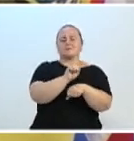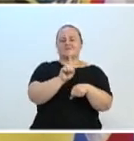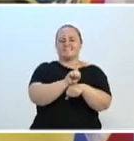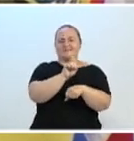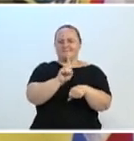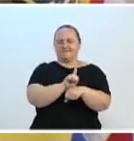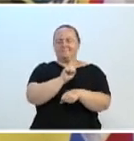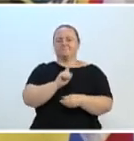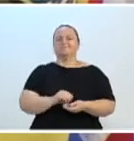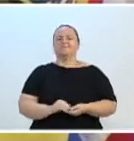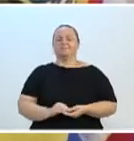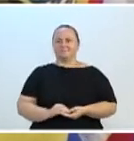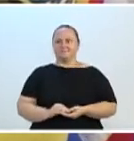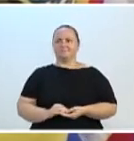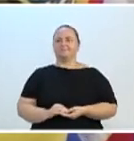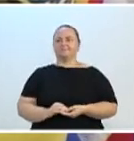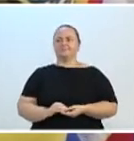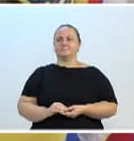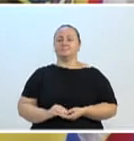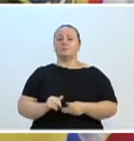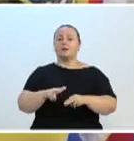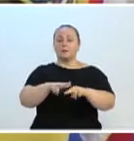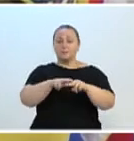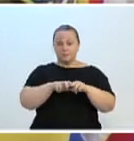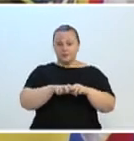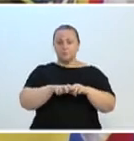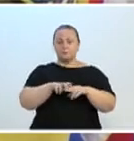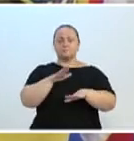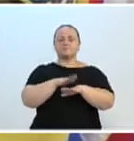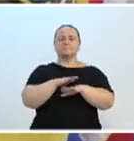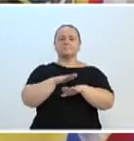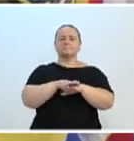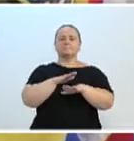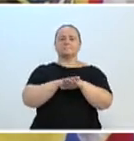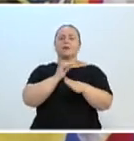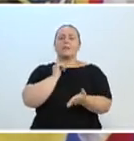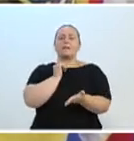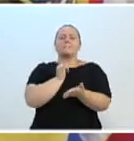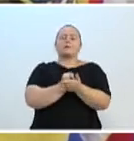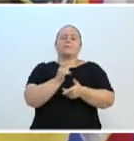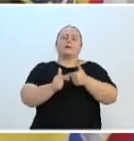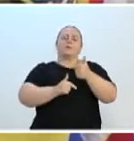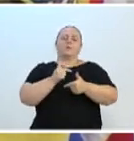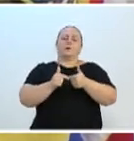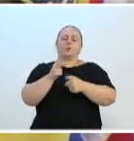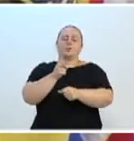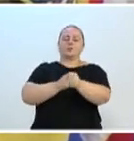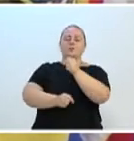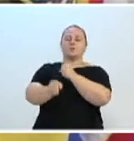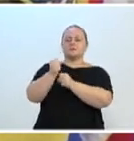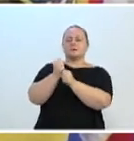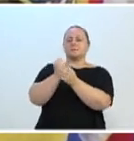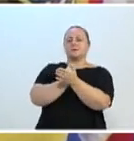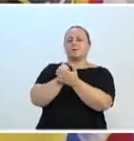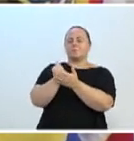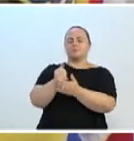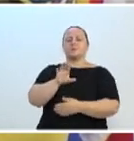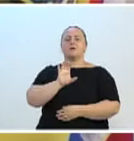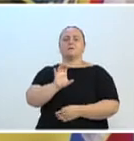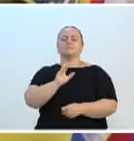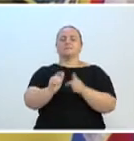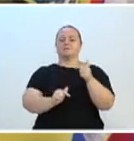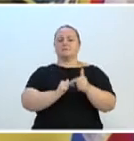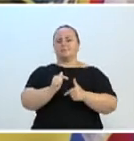implementamos aqui, vereador Maurício, quando eu tive a oportunidade de assumir a presidência da Câmara 2 anos atrás.